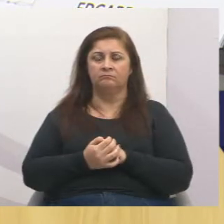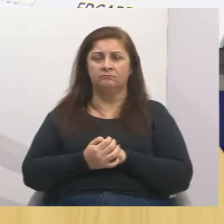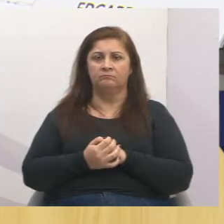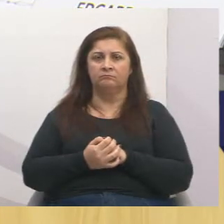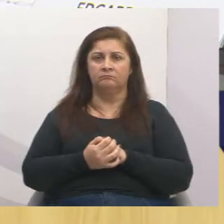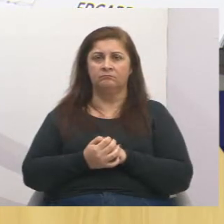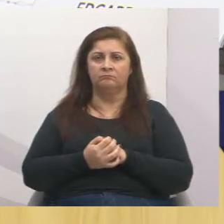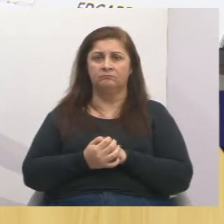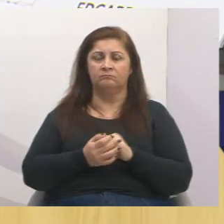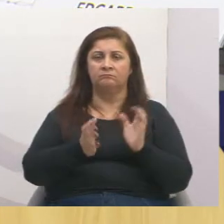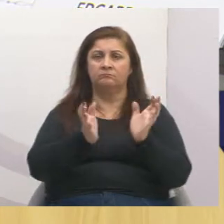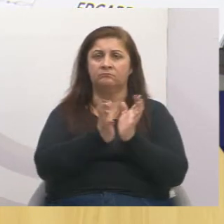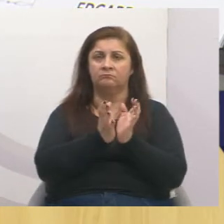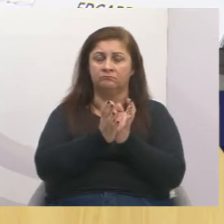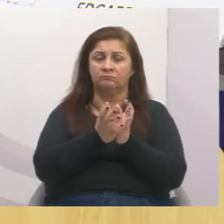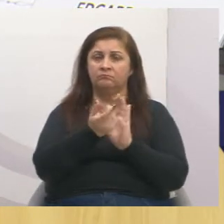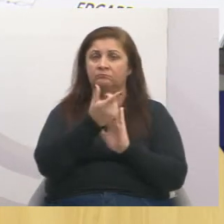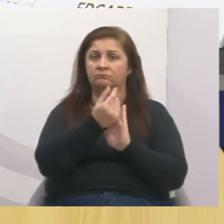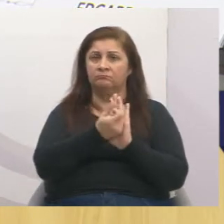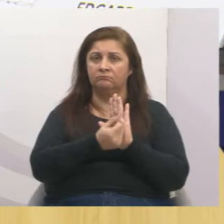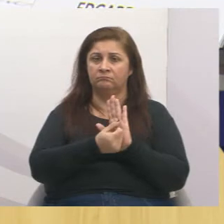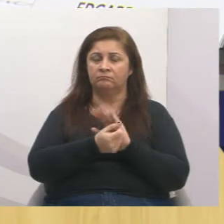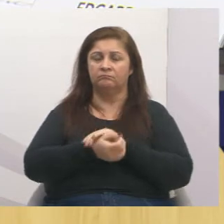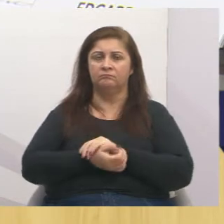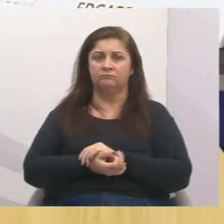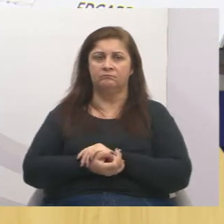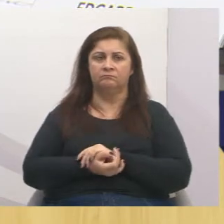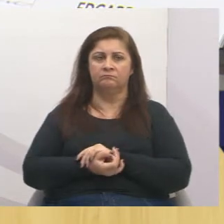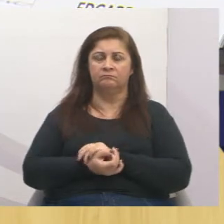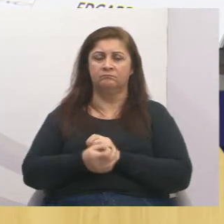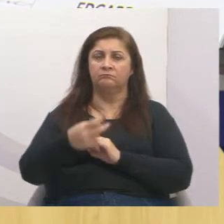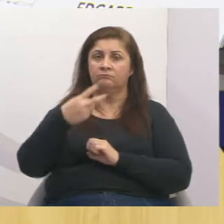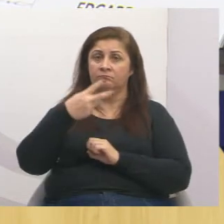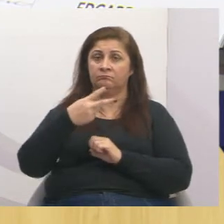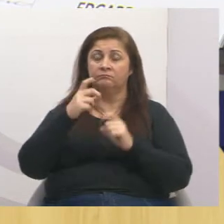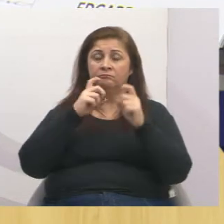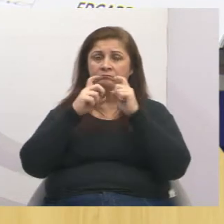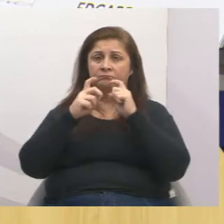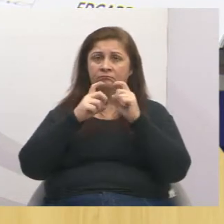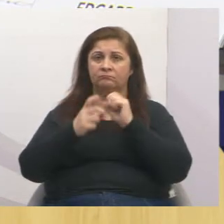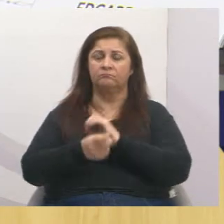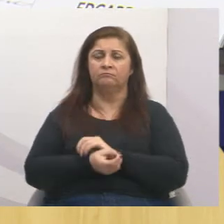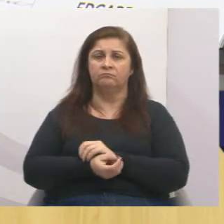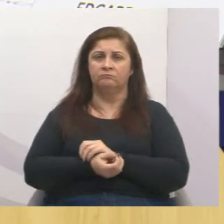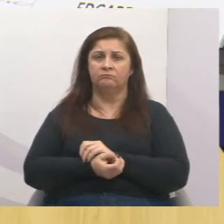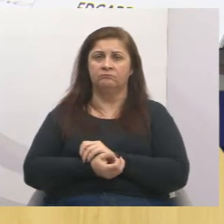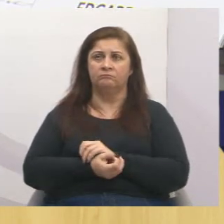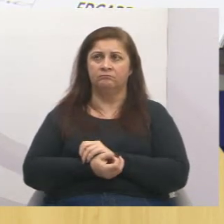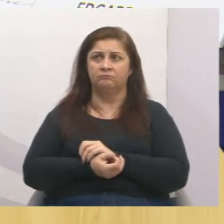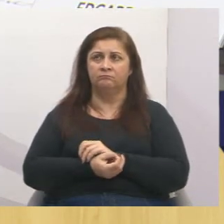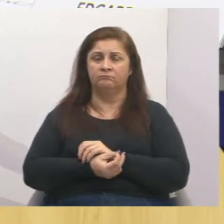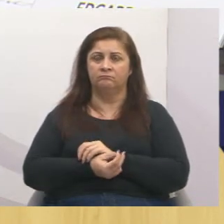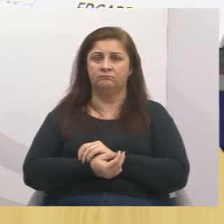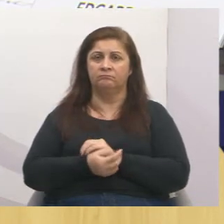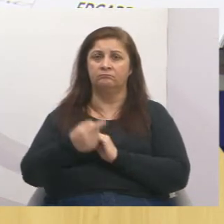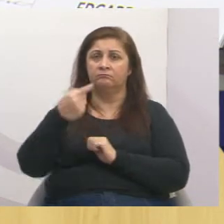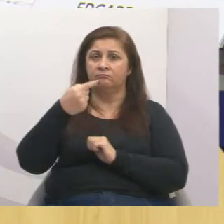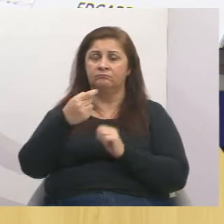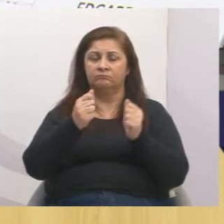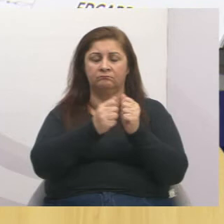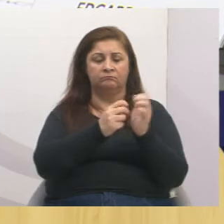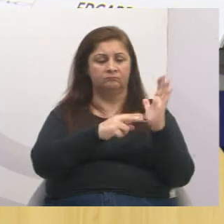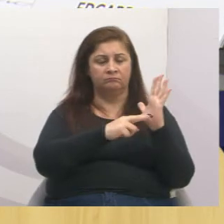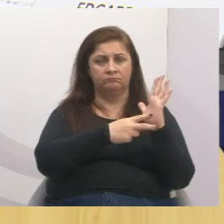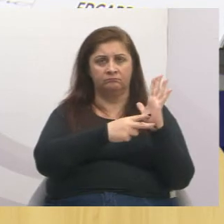da Comissão de Finanças e Orçamento, em 2 reuniões, uma com os sindicatos,